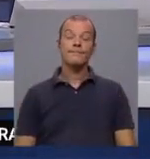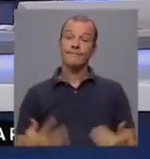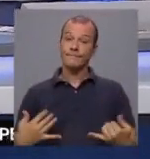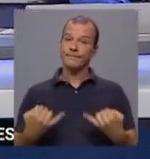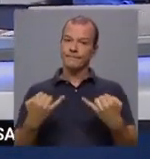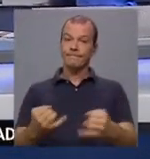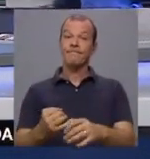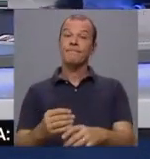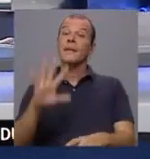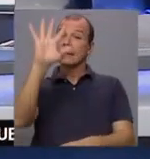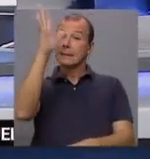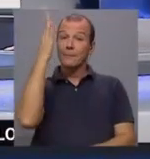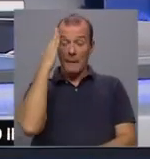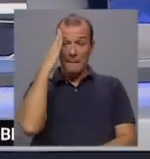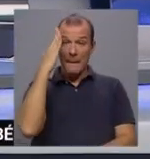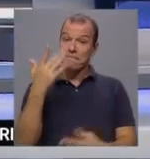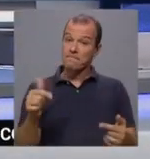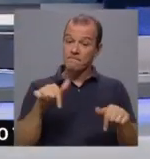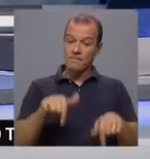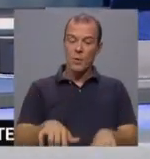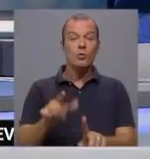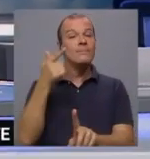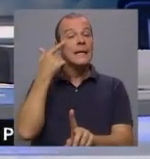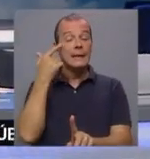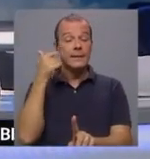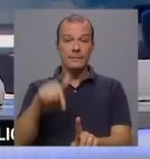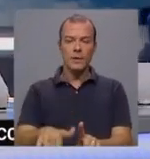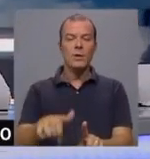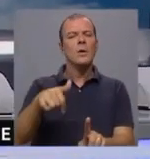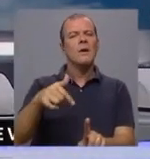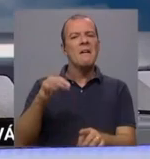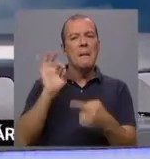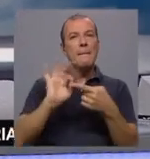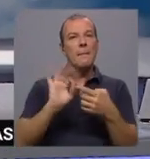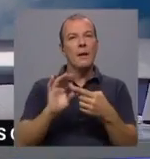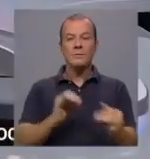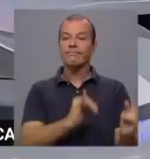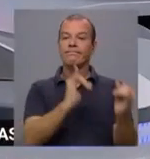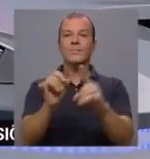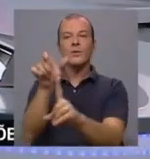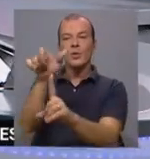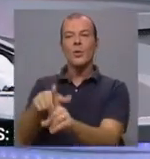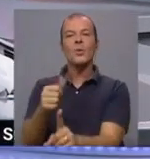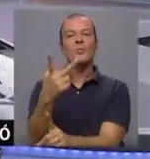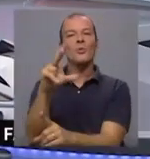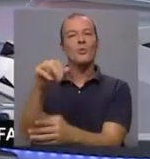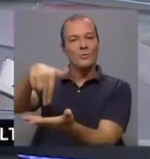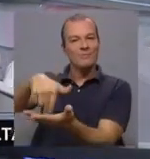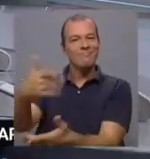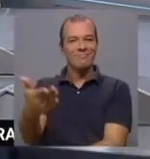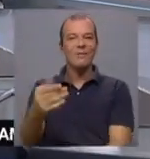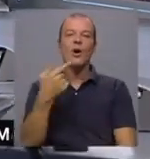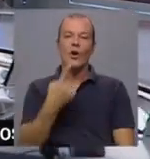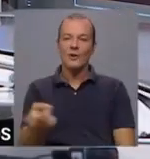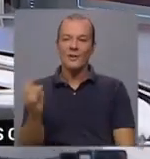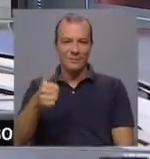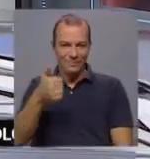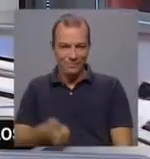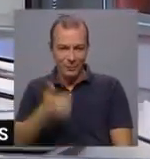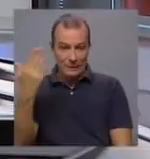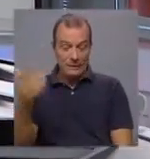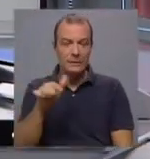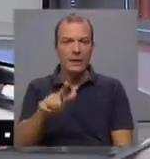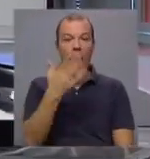Agora vamos à previsão da meteorologia para esta quinta-feira. Hoje os pormenores são com o Bruno Café. Olá, Bruno, bom dia mais uma vez. Uma